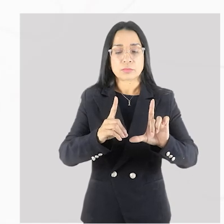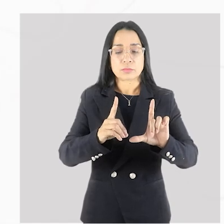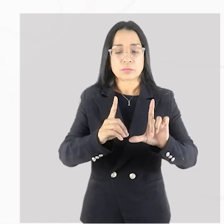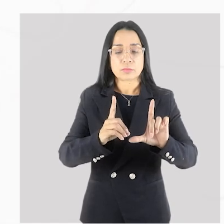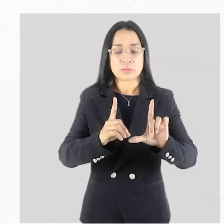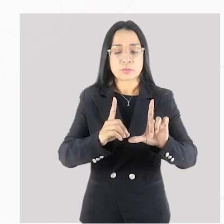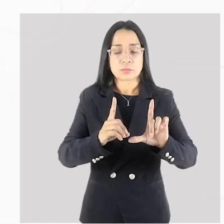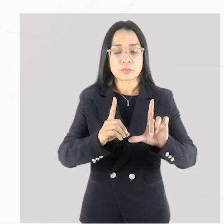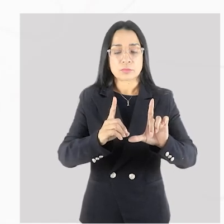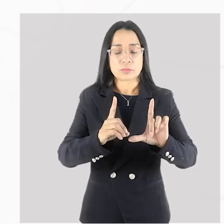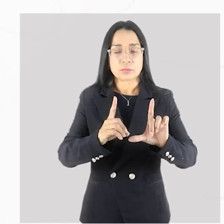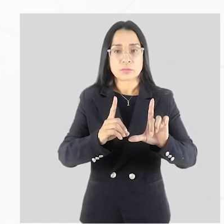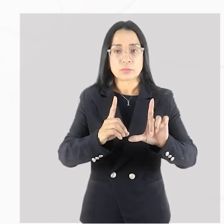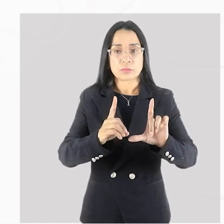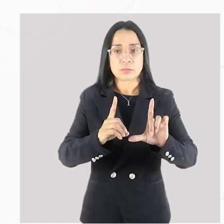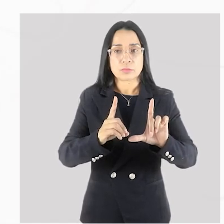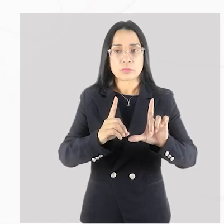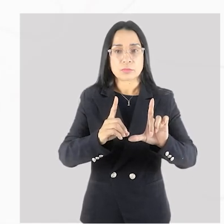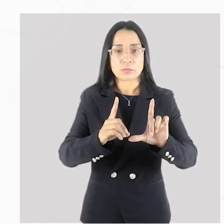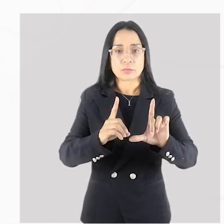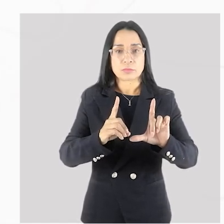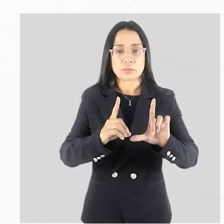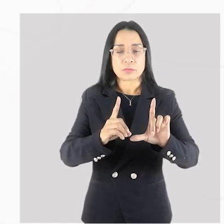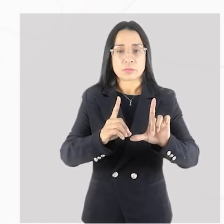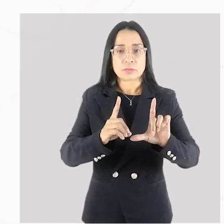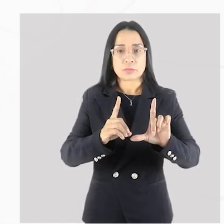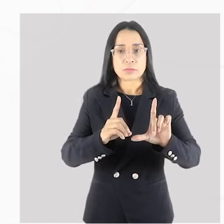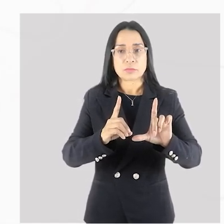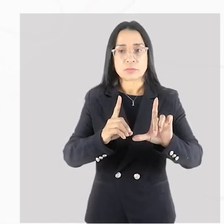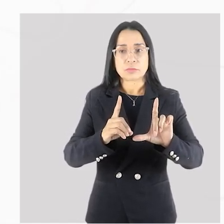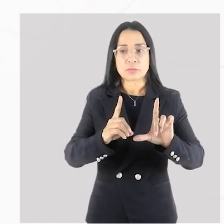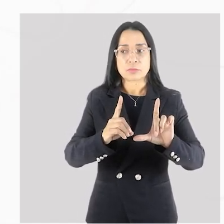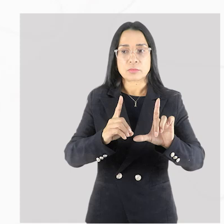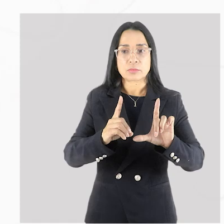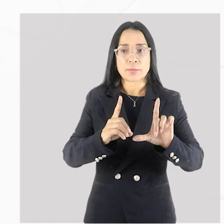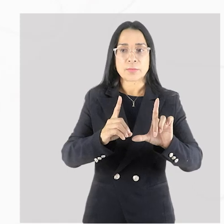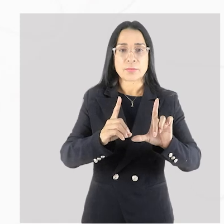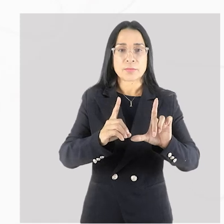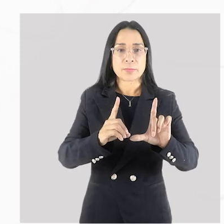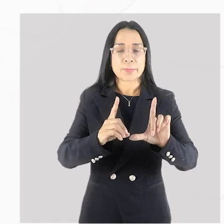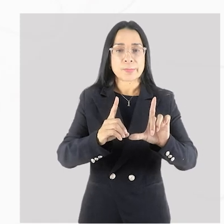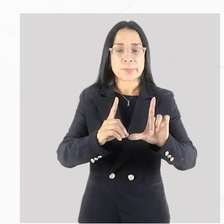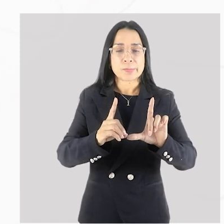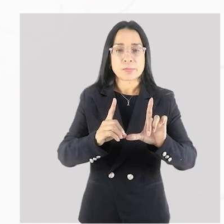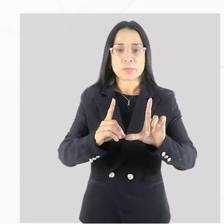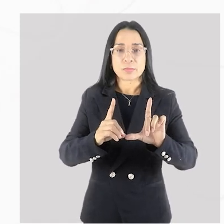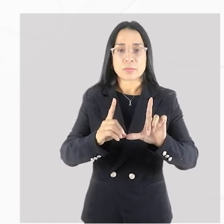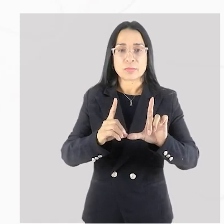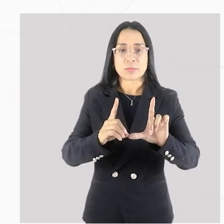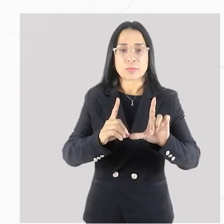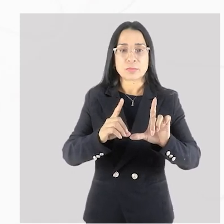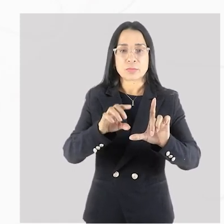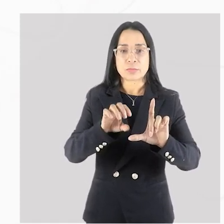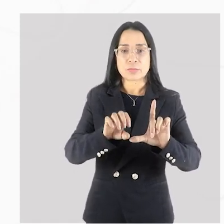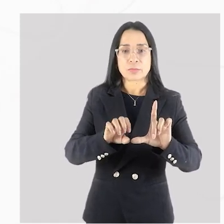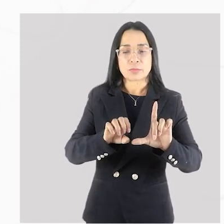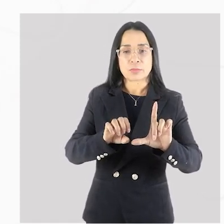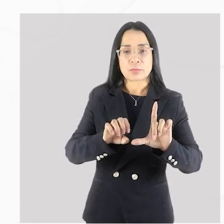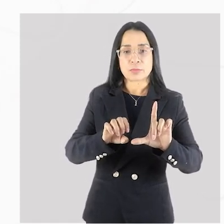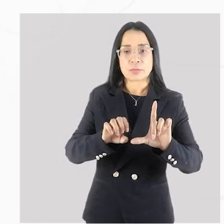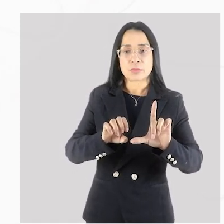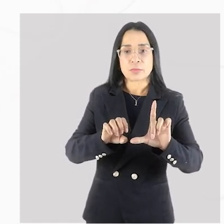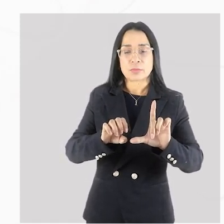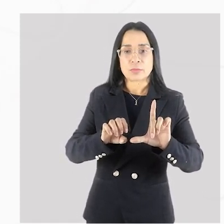encontro pacífico de todos os gregos, pois iniciavam-se com a suspensão de qualquer tipo de hostilidades. Letra